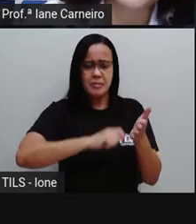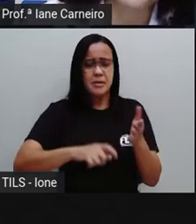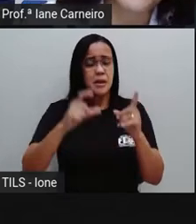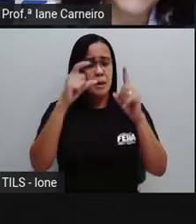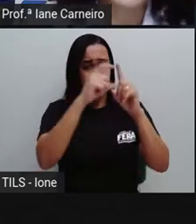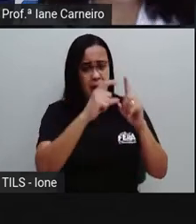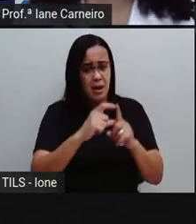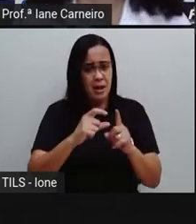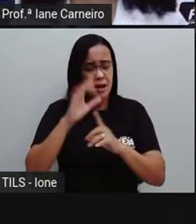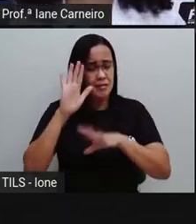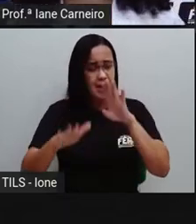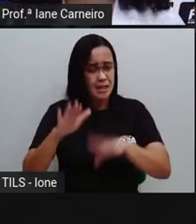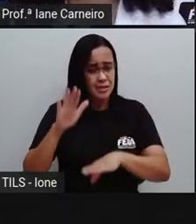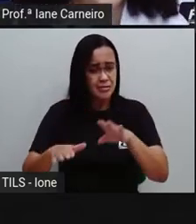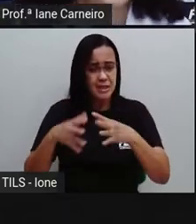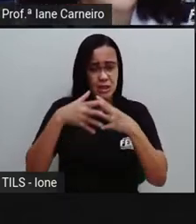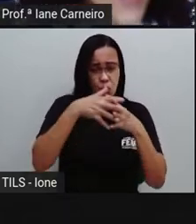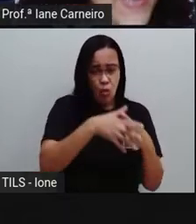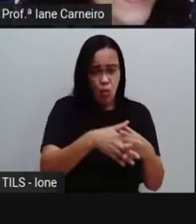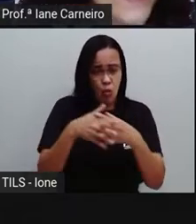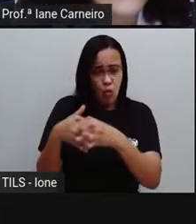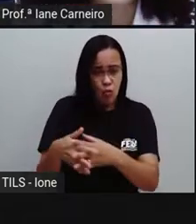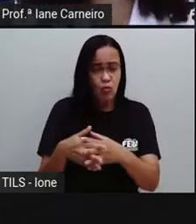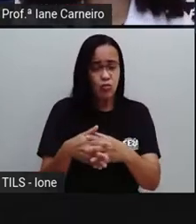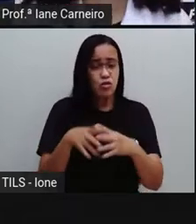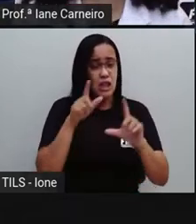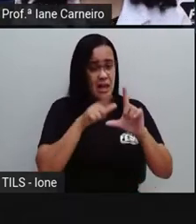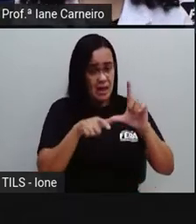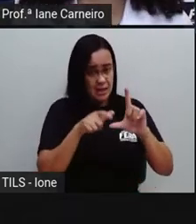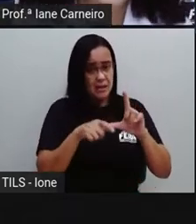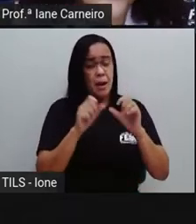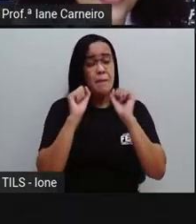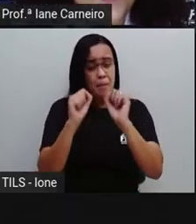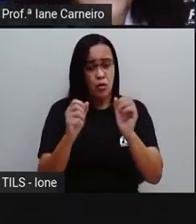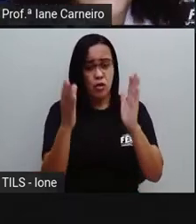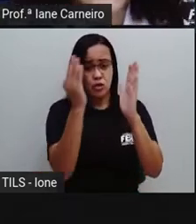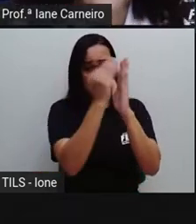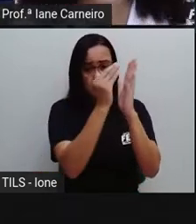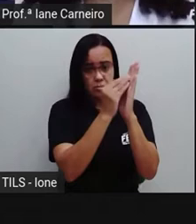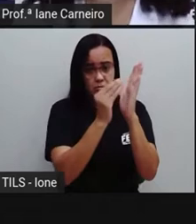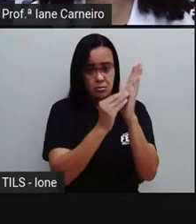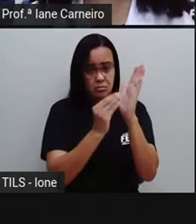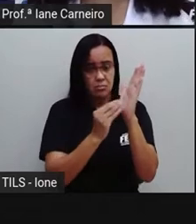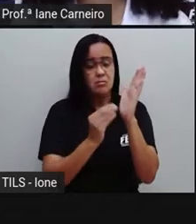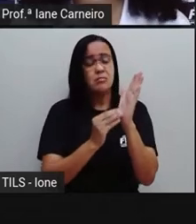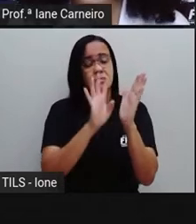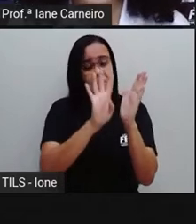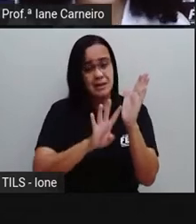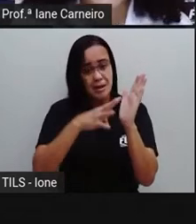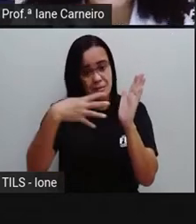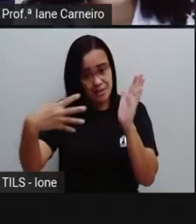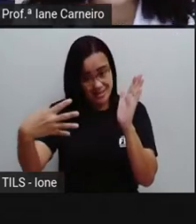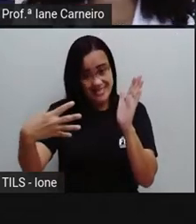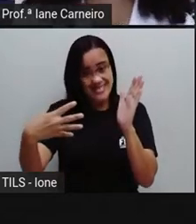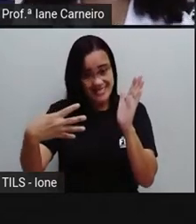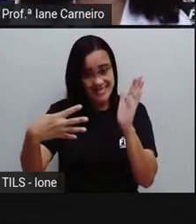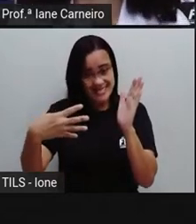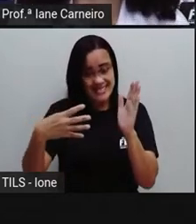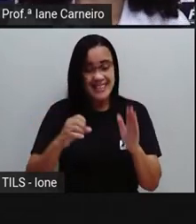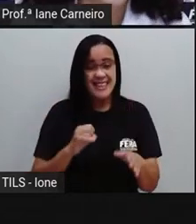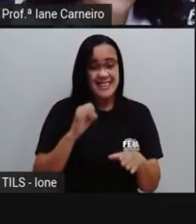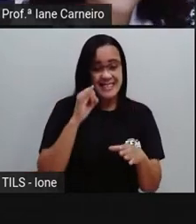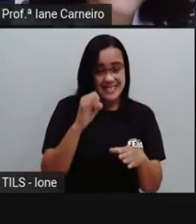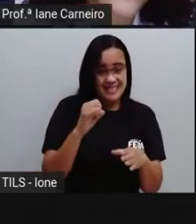letra trocada né E aí você escreve da forma correta então às vezes eu tinha uma aluna para Tribuna quero escrever a casa